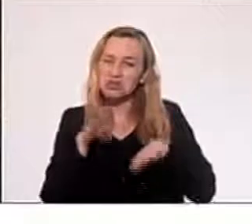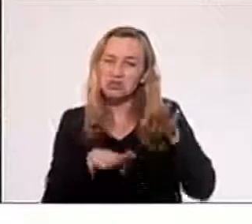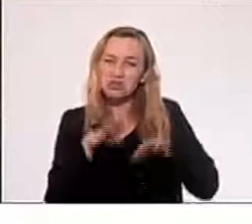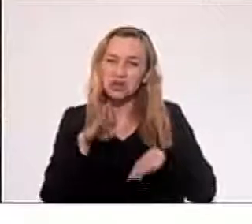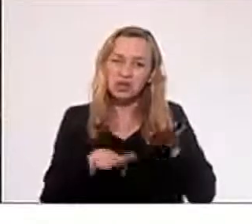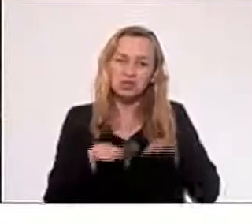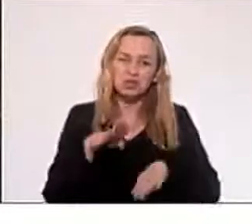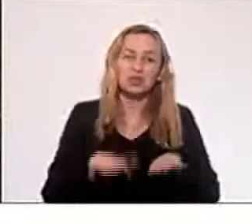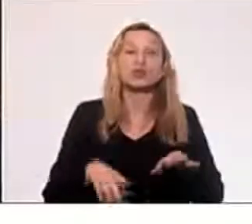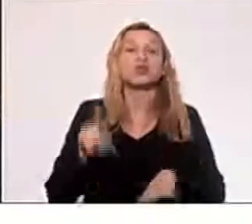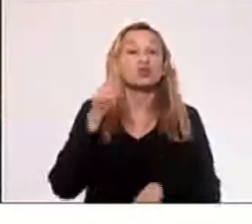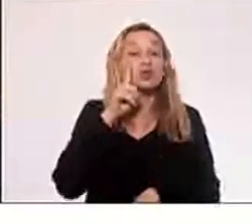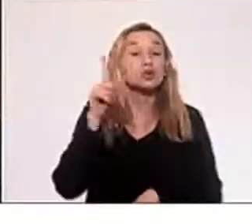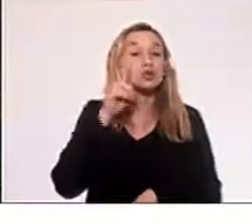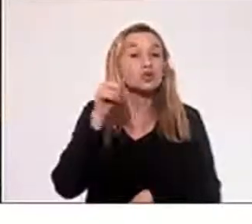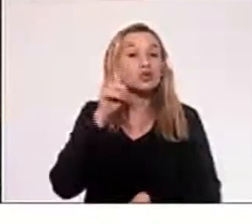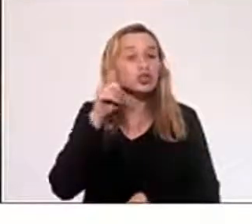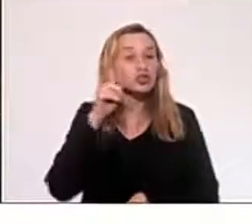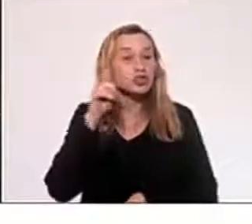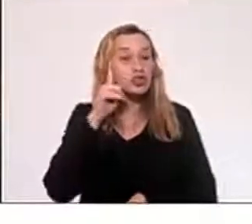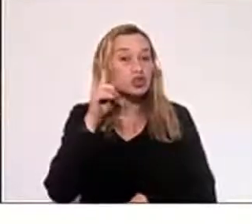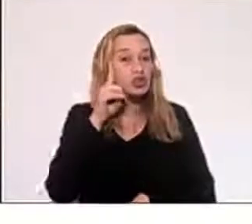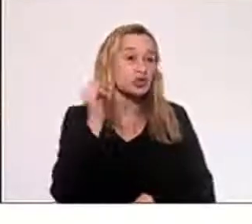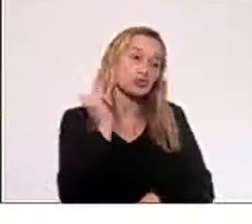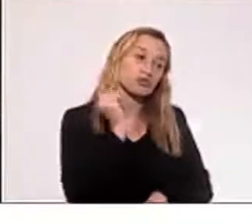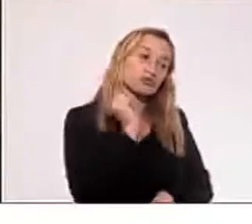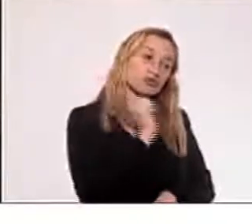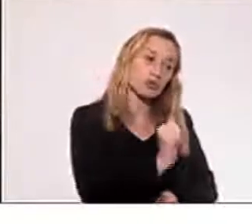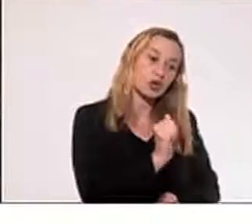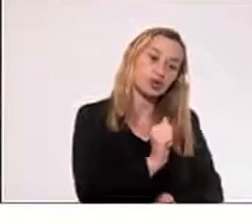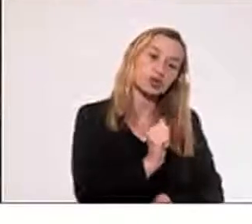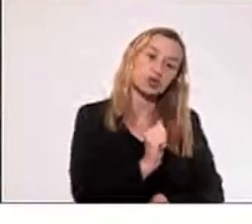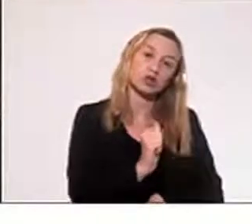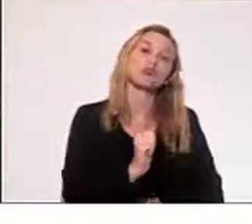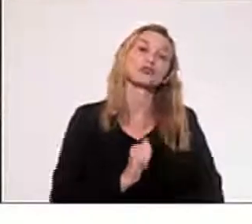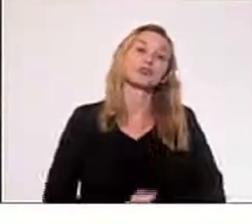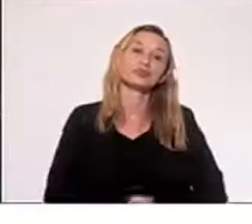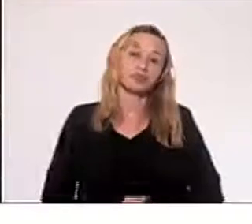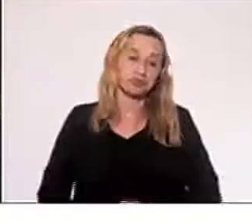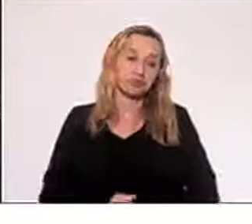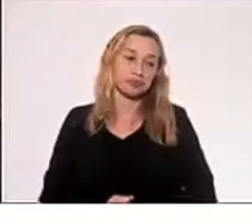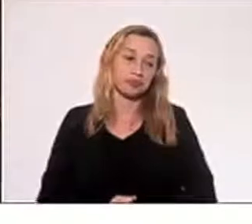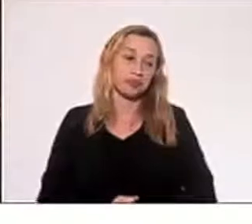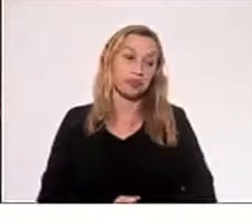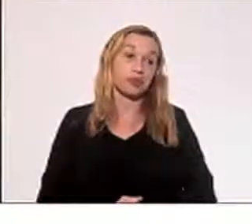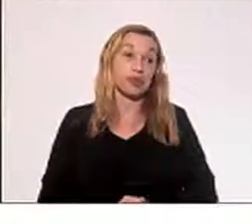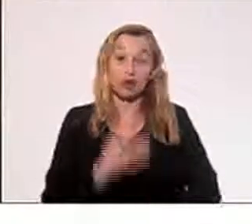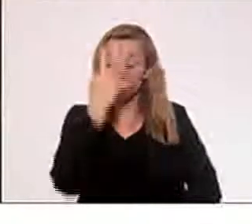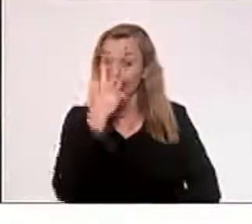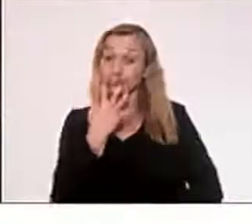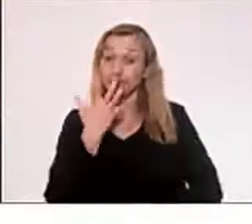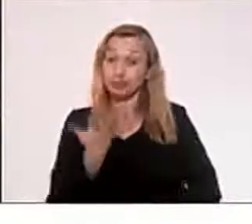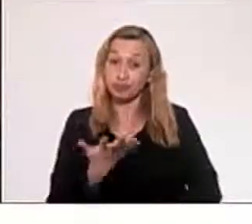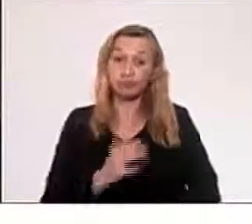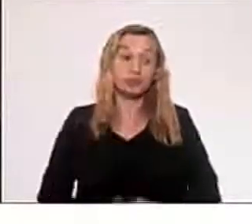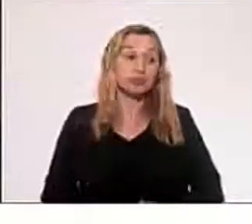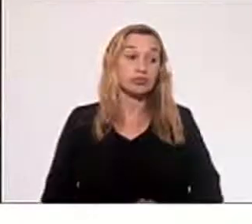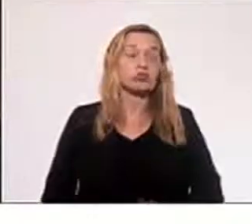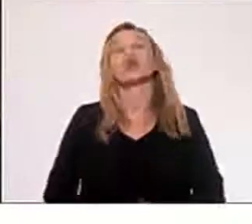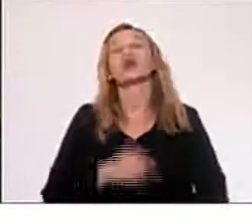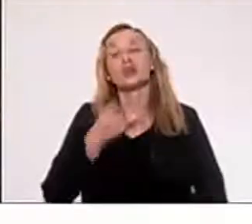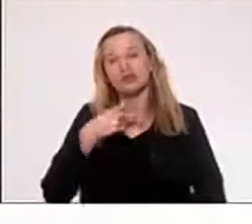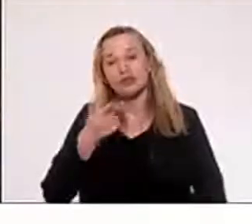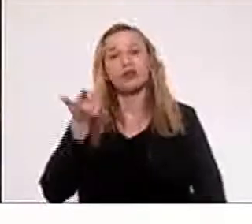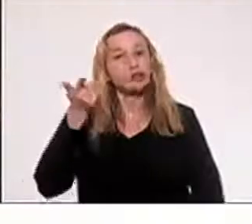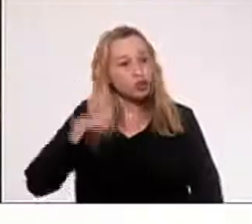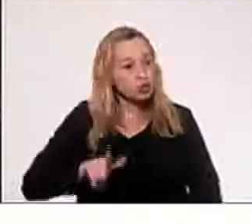são vítimas de morte violentas e intencionais por dia. Isso é gravíssimo. E, de novo,